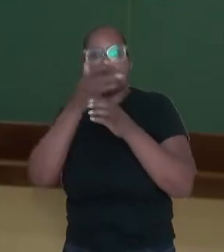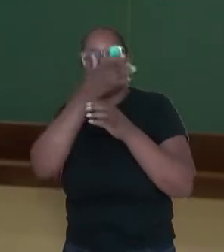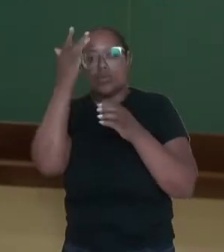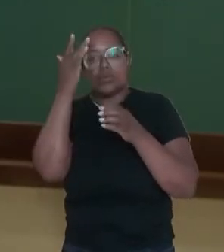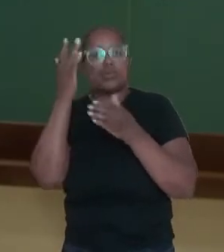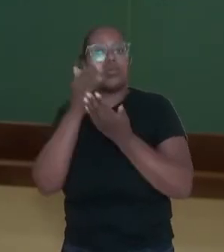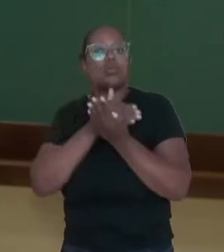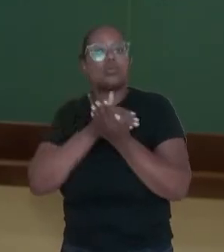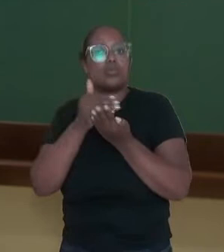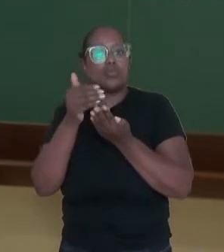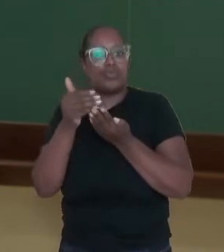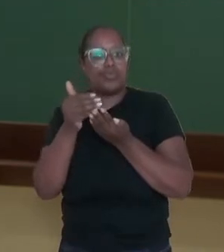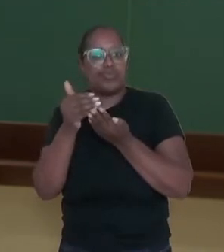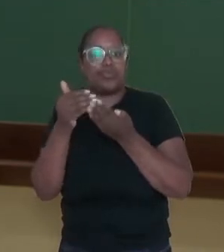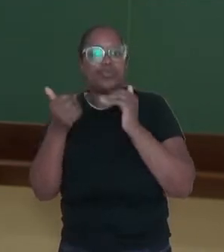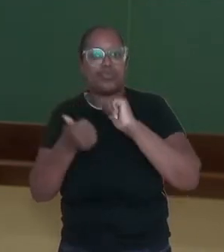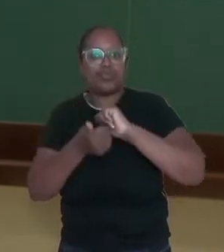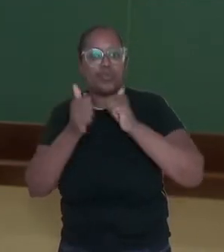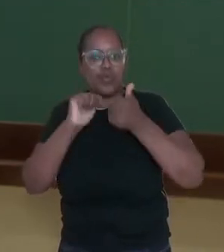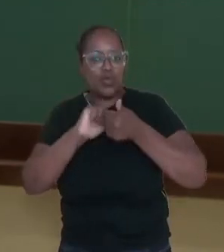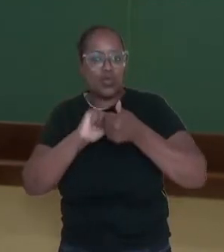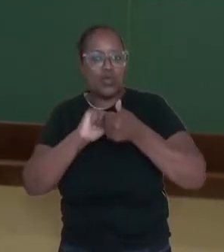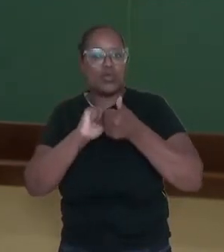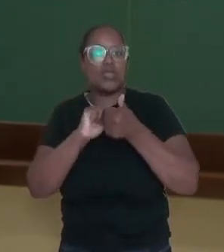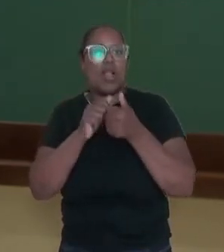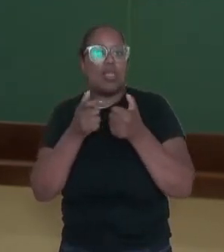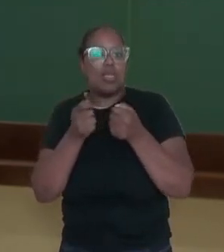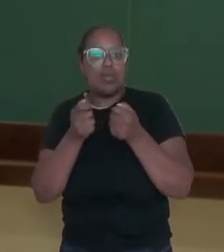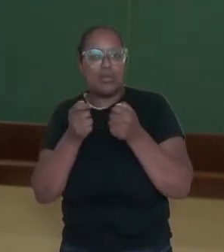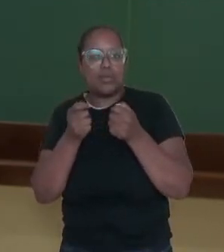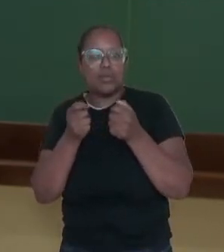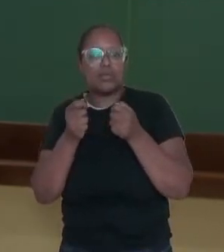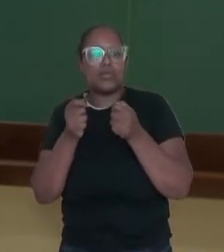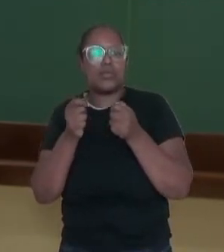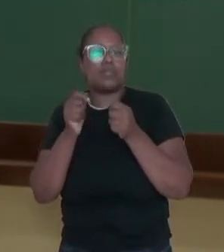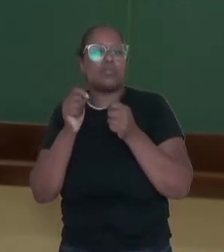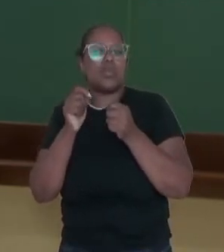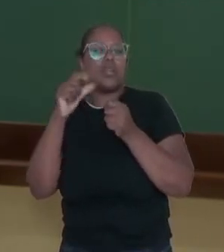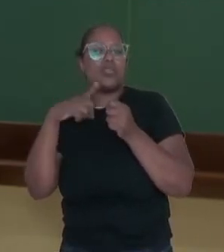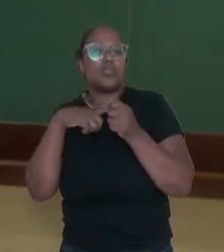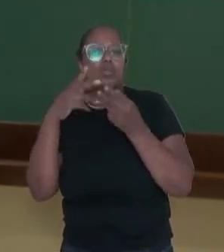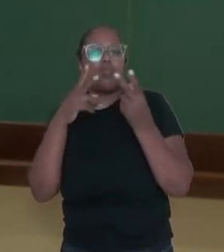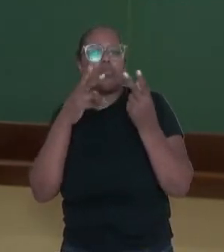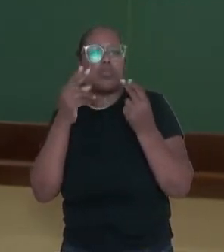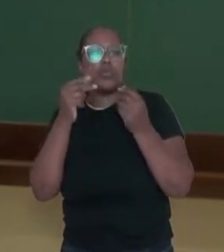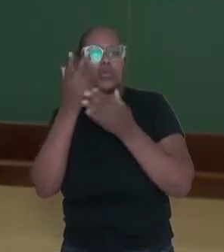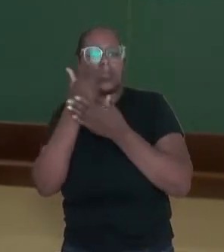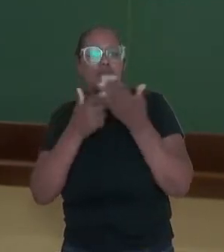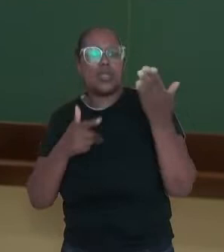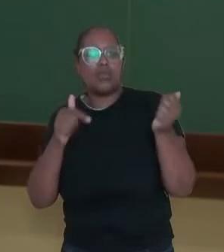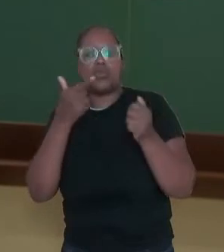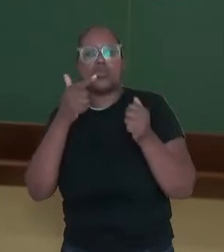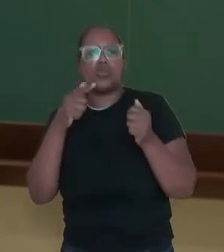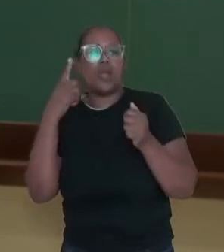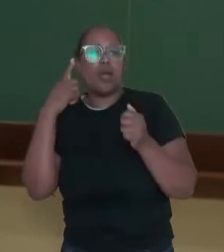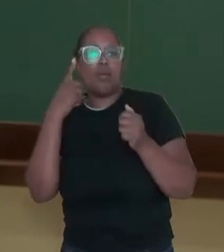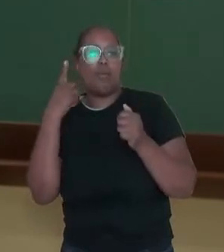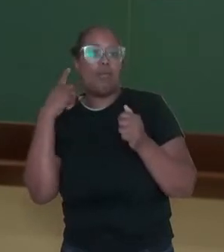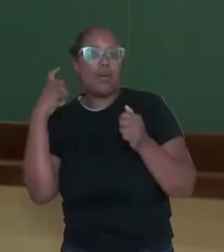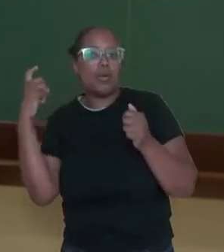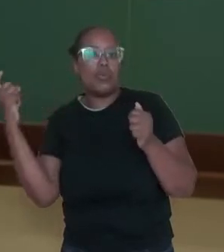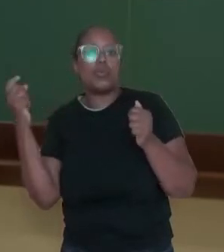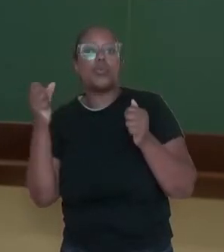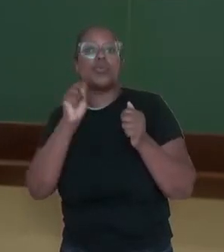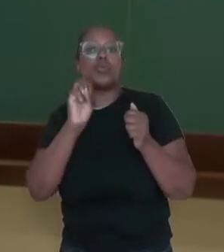os jogos eletrônicos eram bastante simples, com gráficos básicos e sem som. William